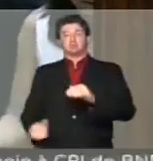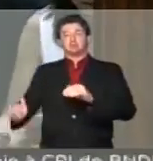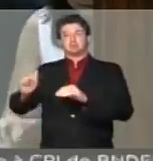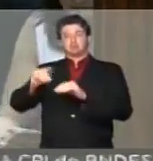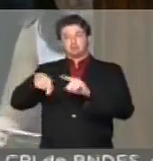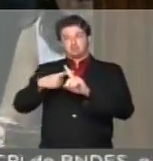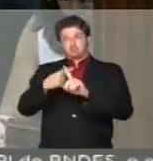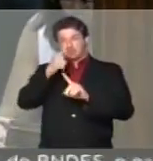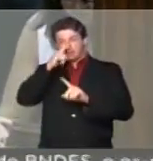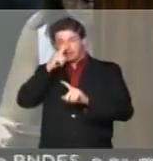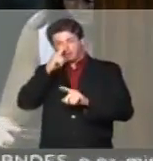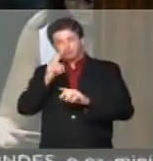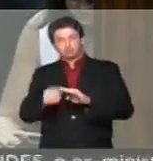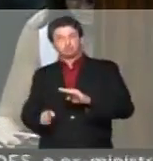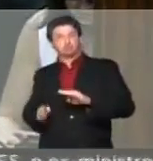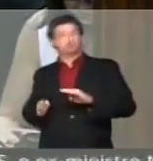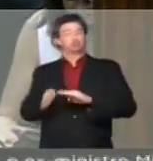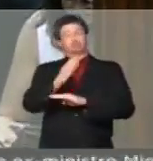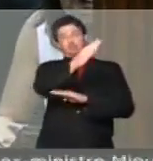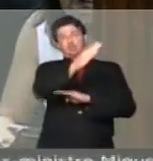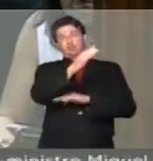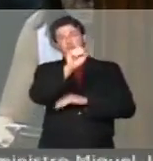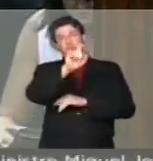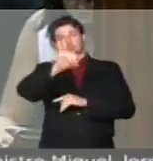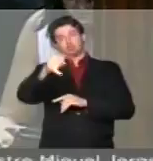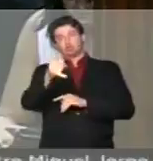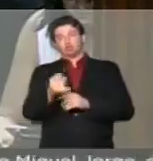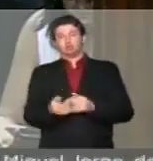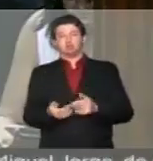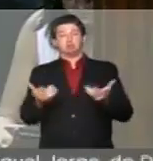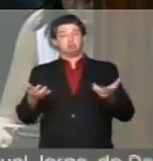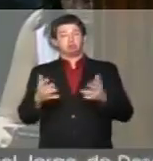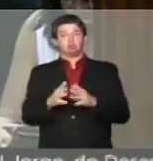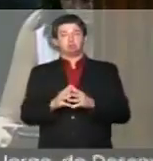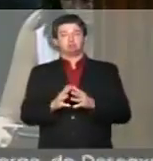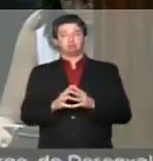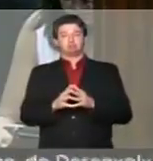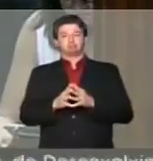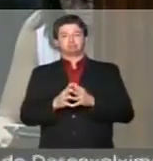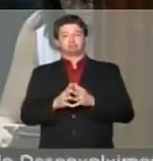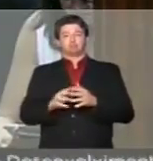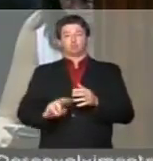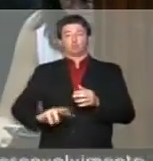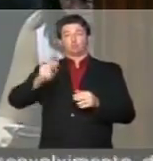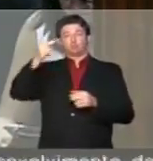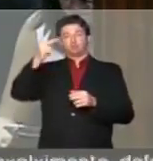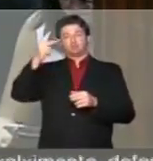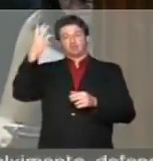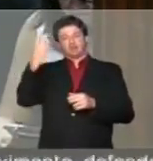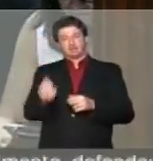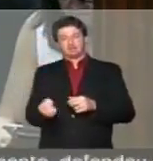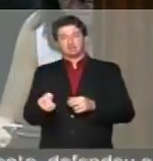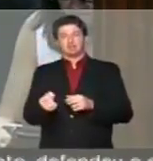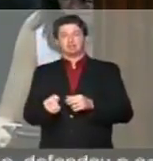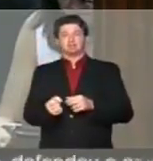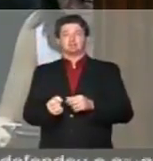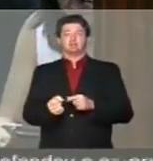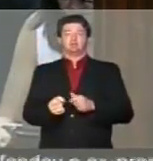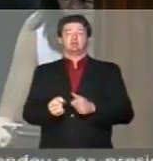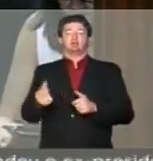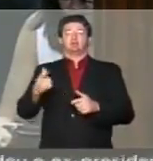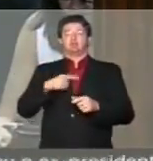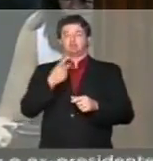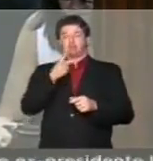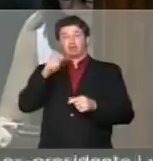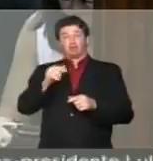agravo, seria diretamente remetida ao Tribunal Superior. Ou seja, um duplo juízo de admissibilidade tem funcionado como